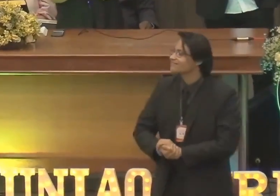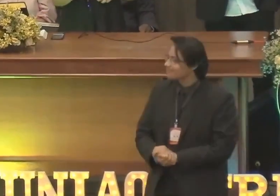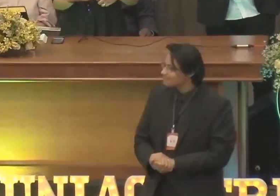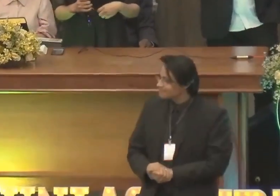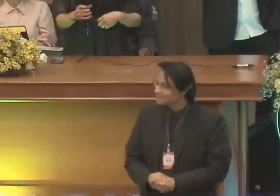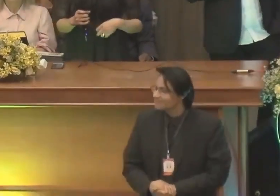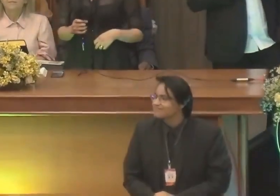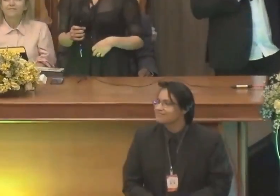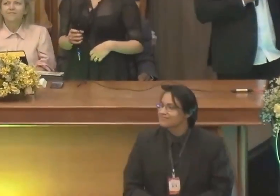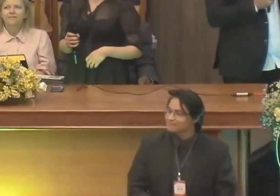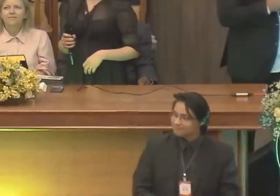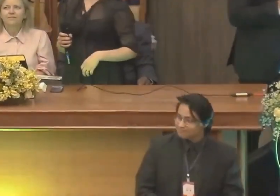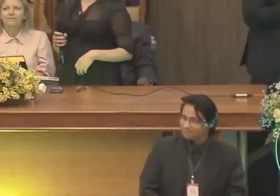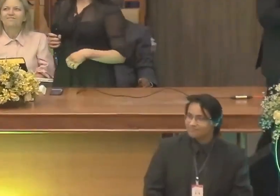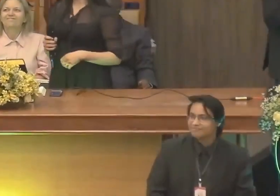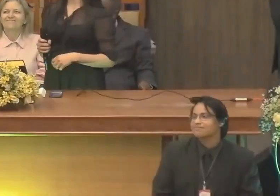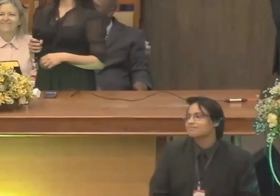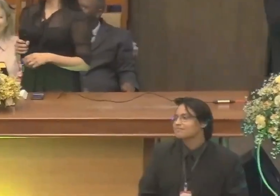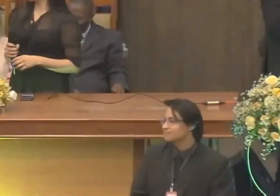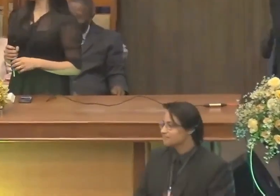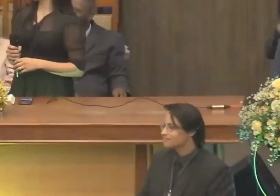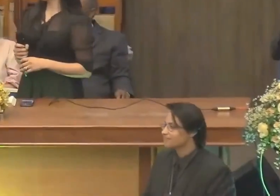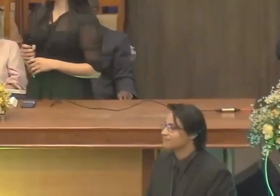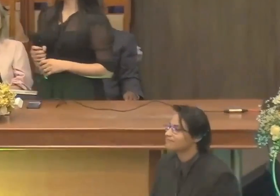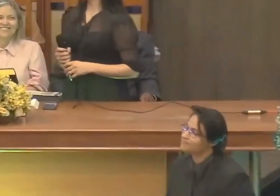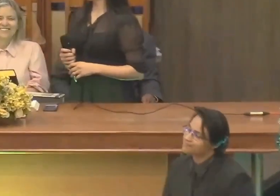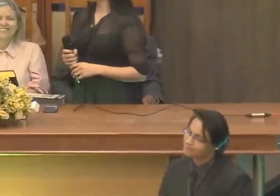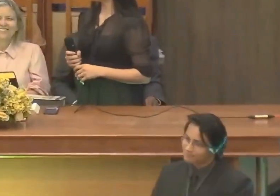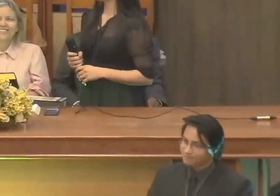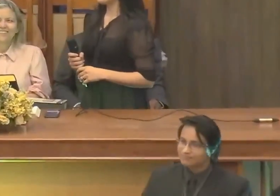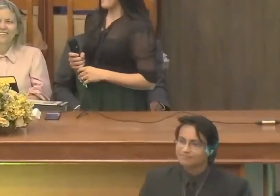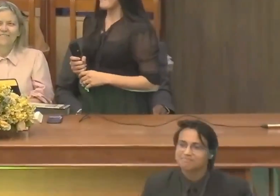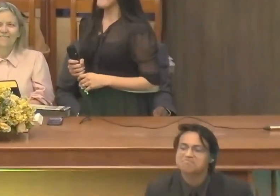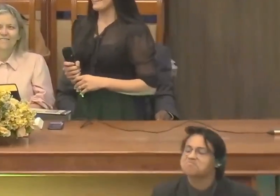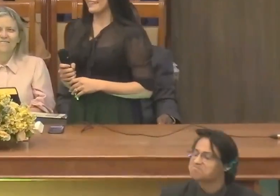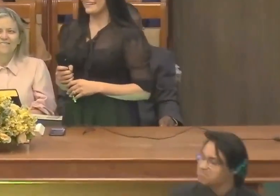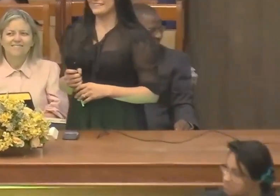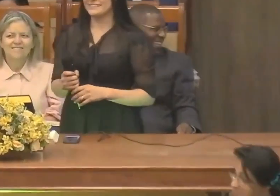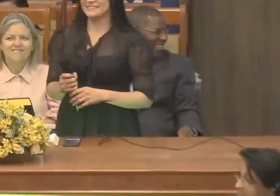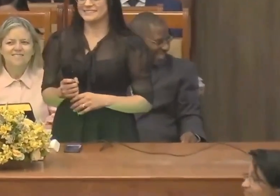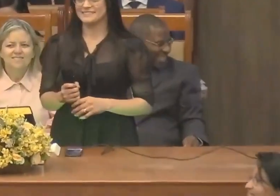É mundo velho, né? E mal.